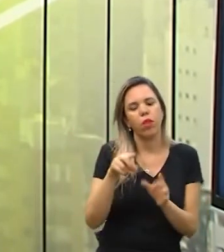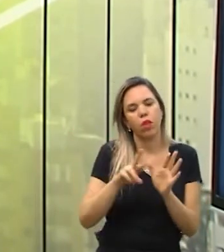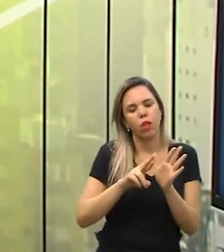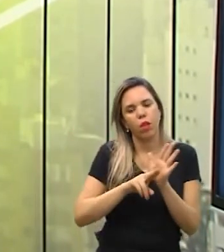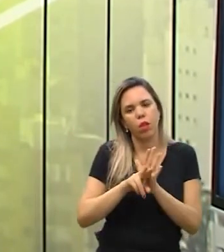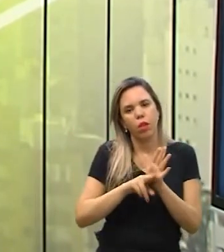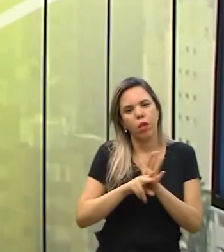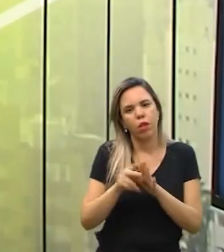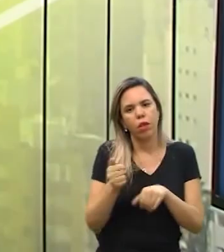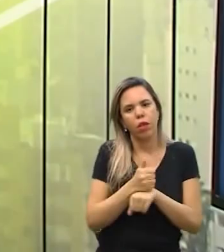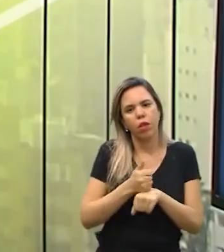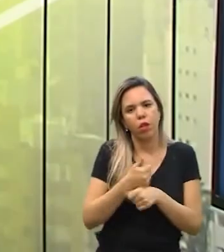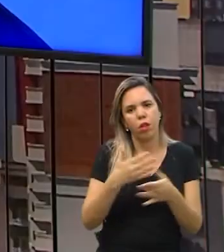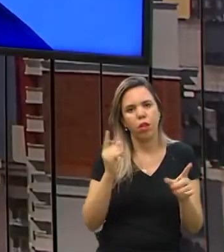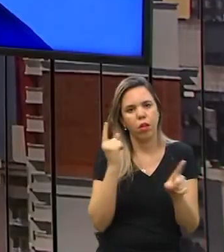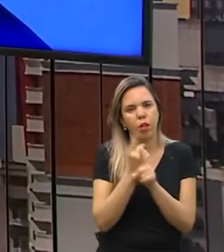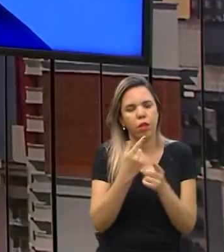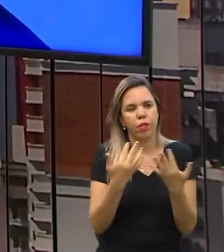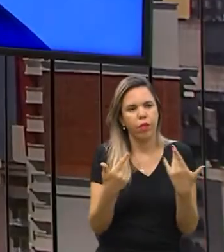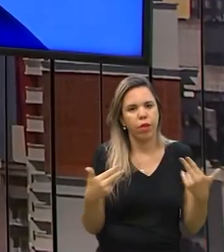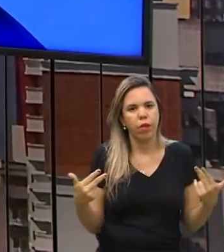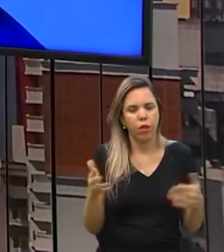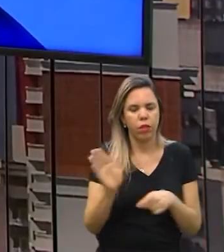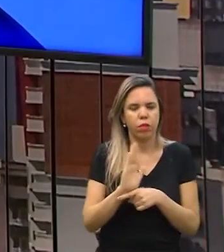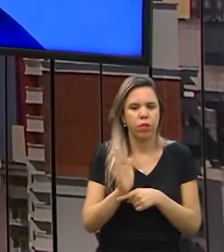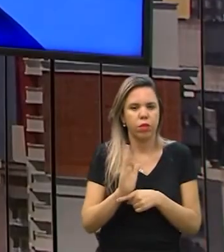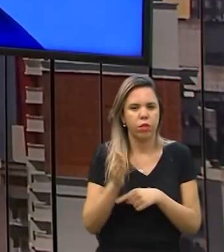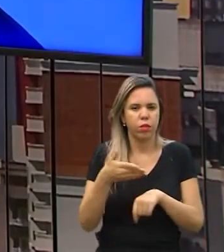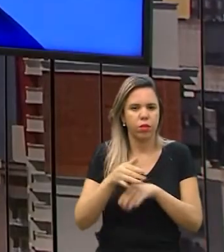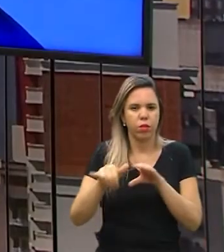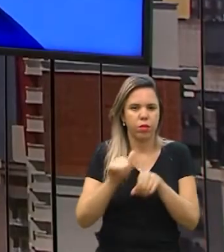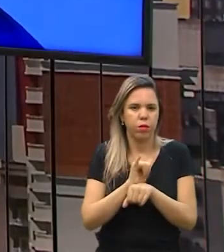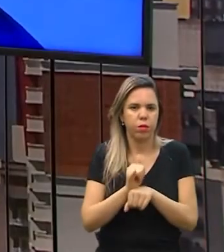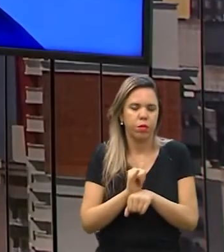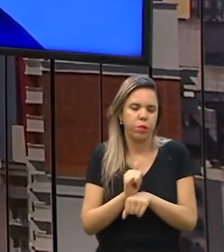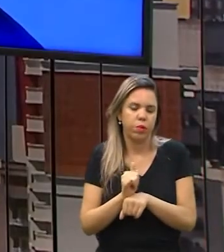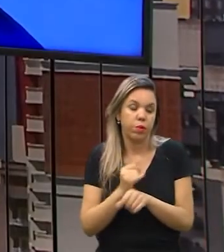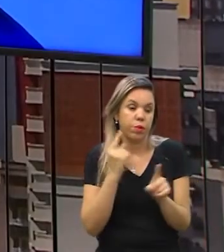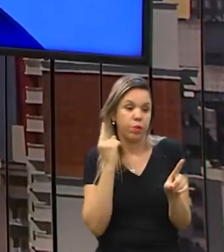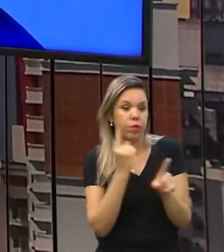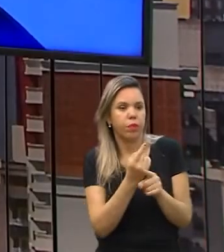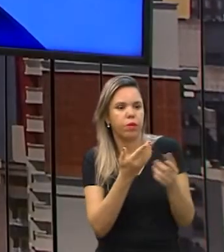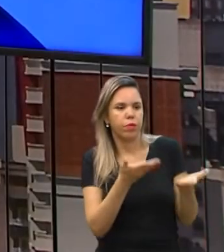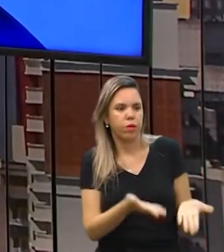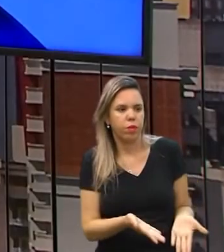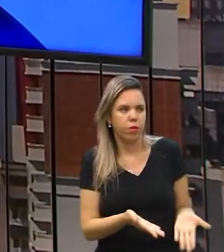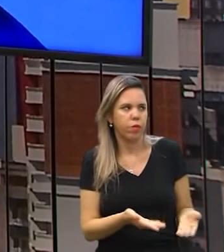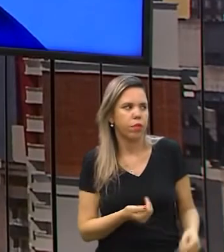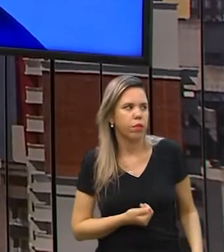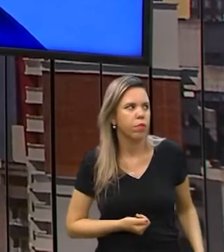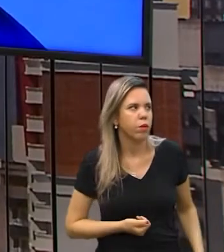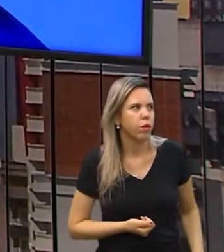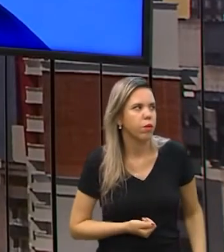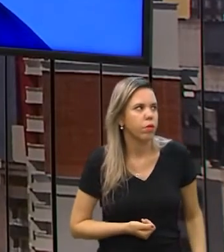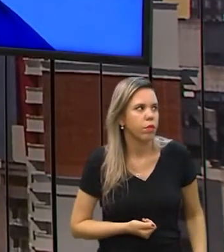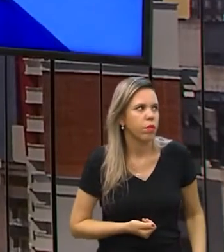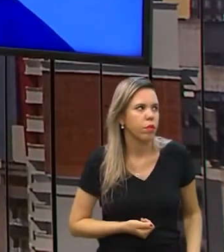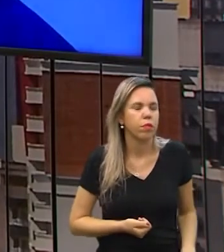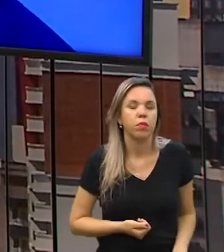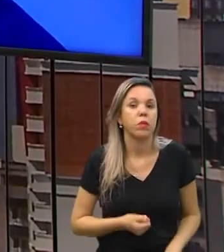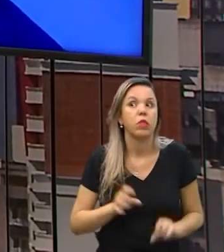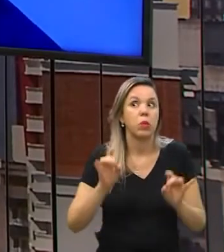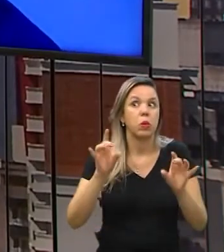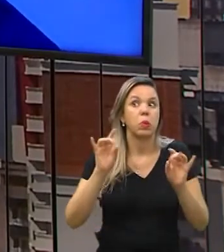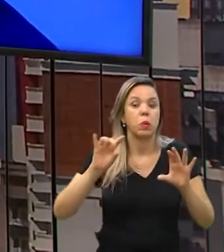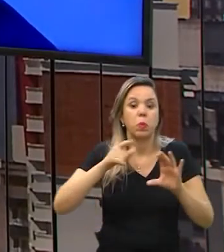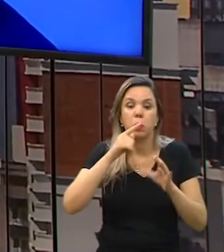deve ter se deparado com vários, né, Francine? Aqueles vídeos que a gente entra no YouTube, encontrado ser mitológico no